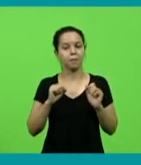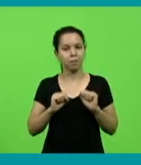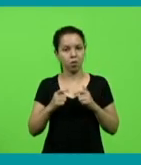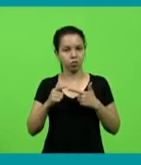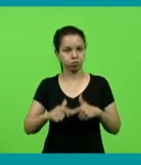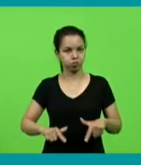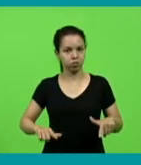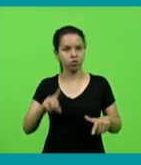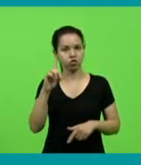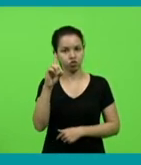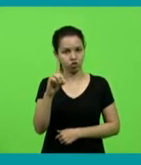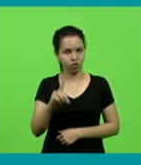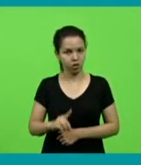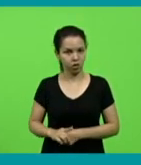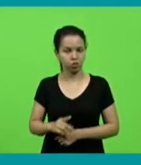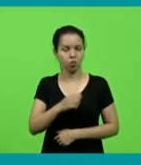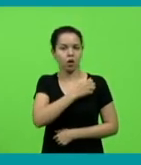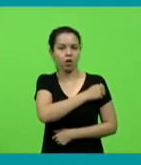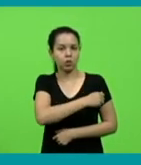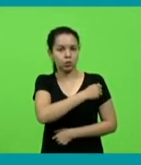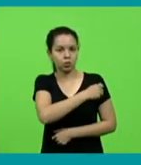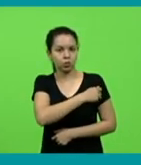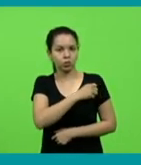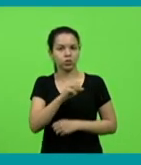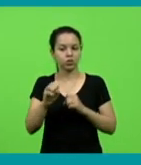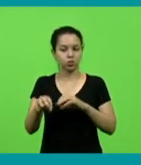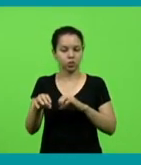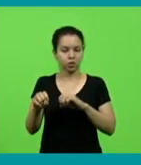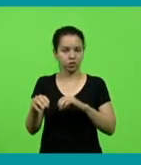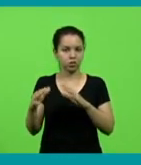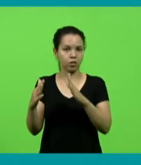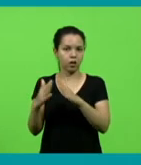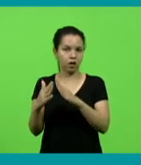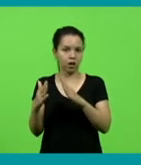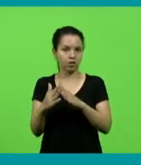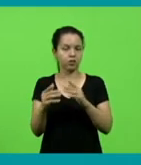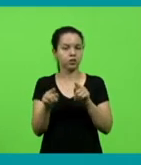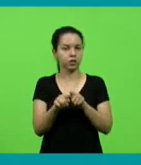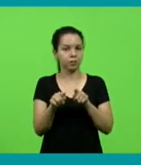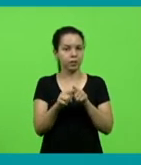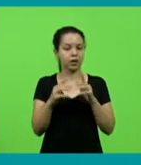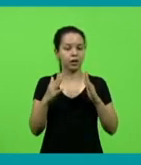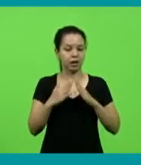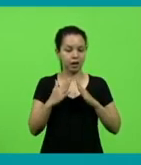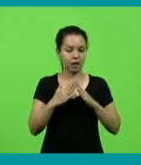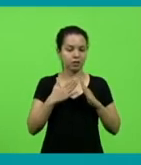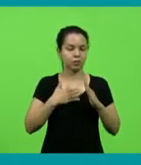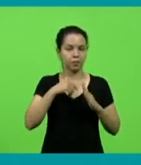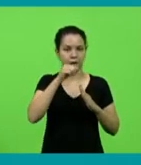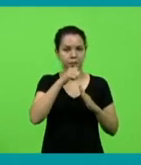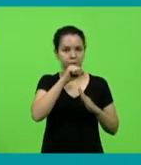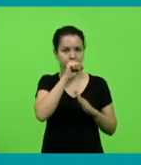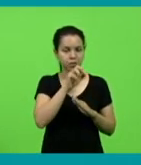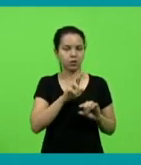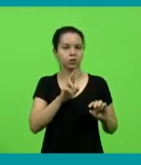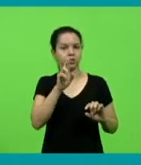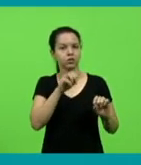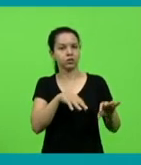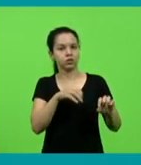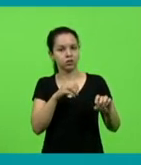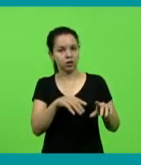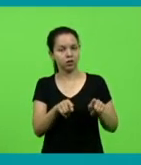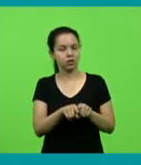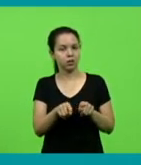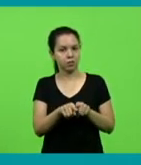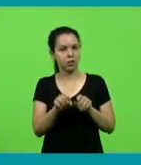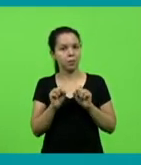entre os estudantes da educação escolar e domiciliar, inclusive quanto aos serviços públicos.